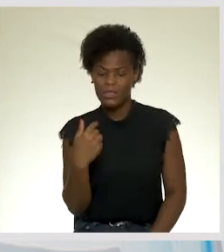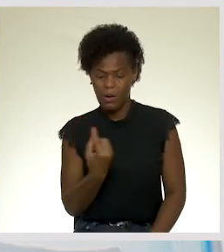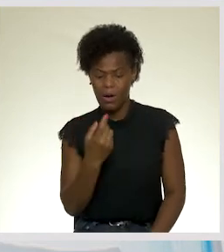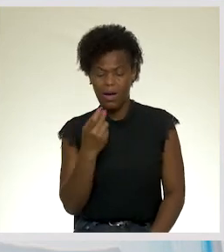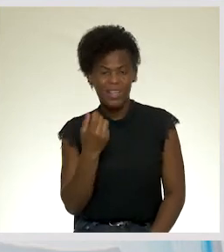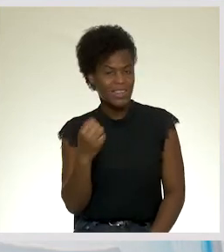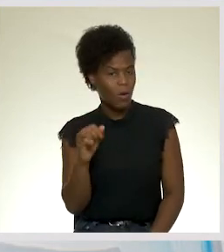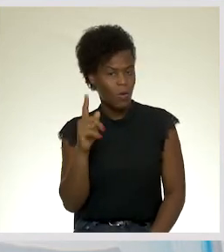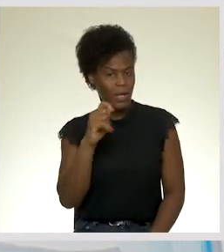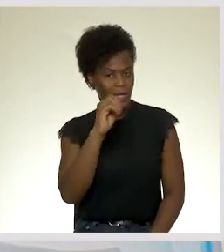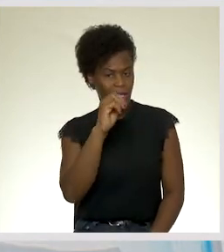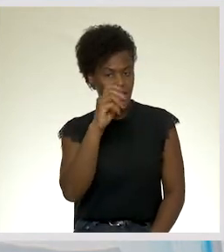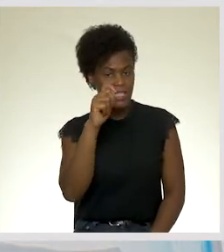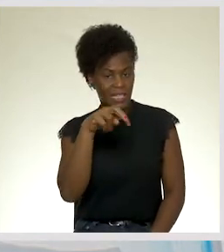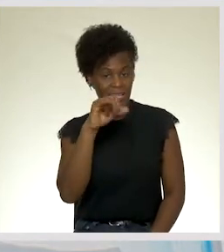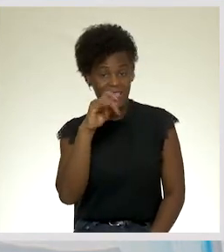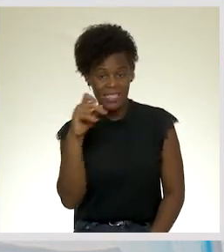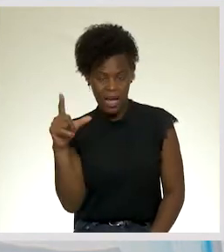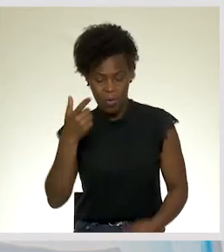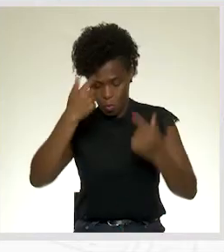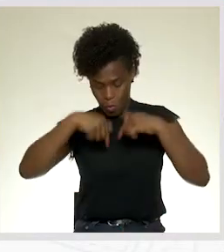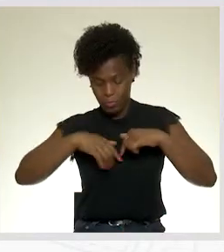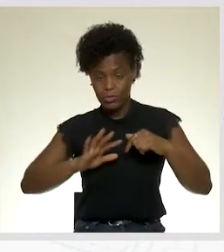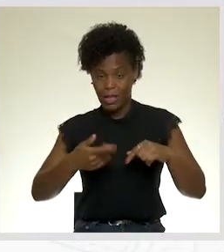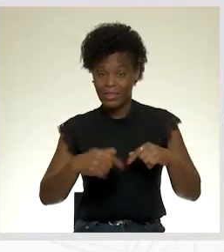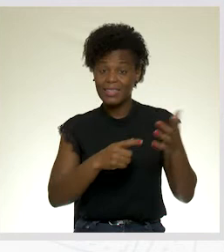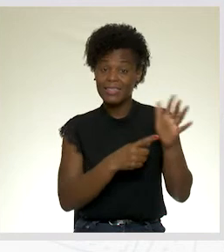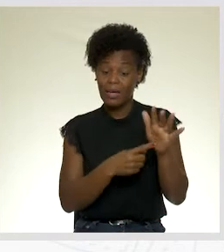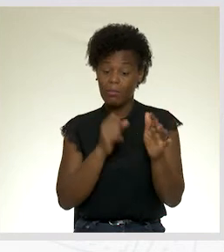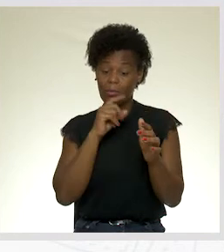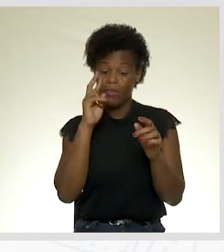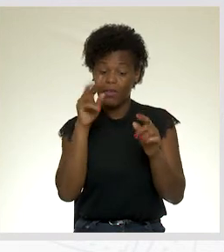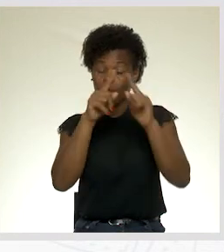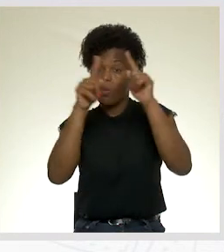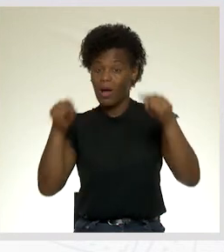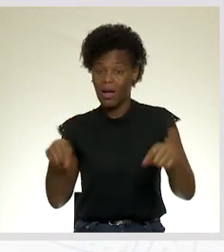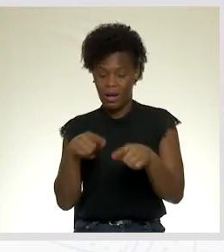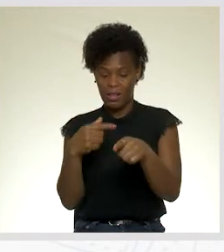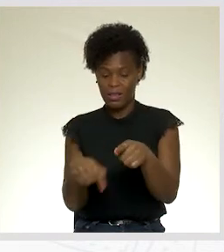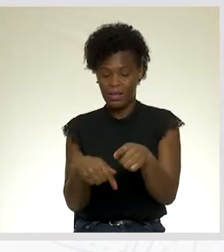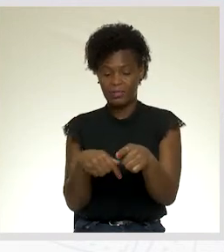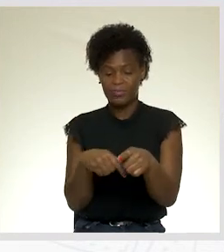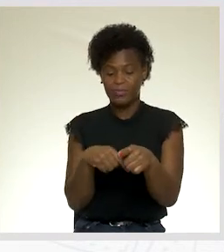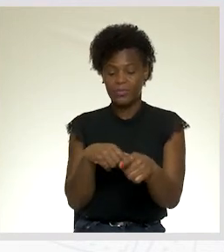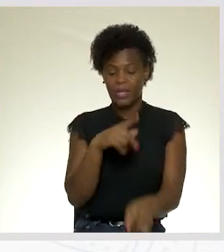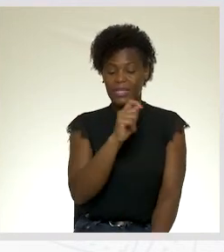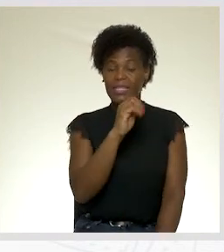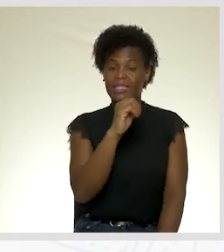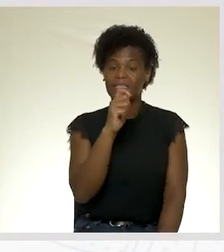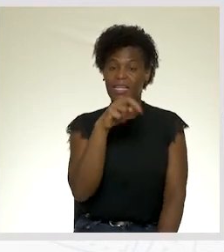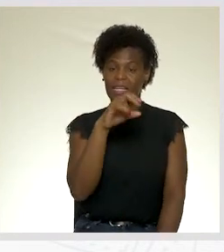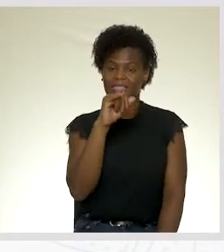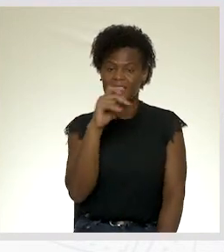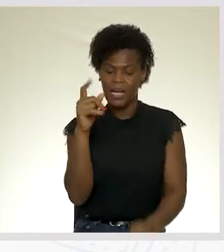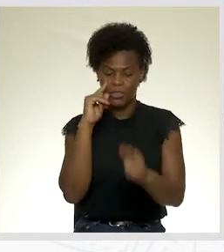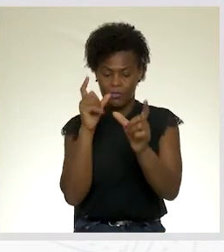aminoácidos não essenciais, que o nosso organismo já possui. Como exemplo disso, podemos ver aqui. Temos aqui aminoácidos essenciais, como